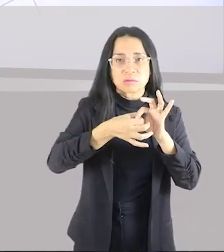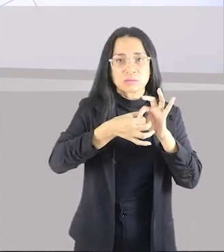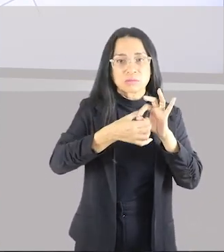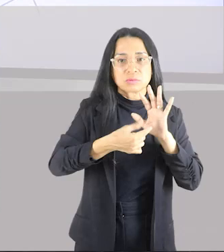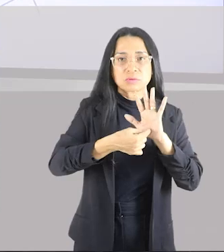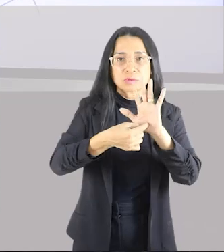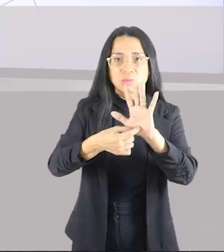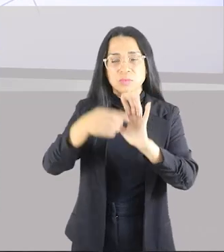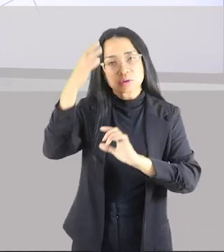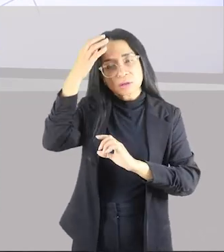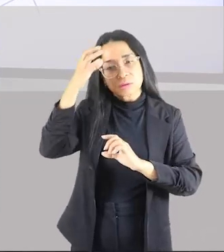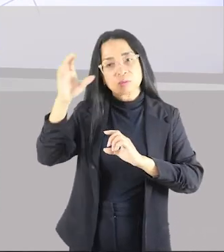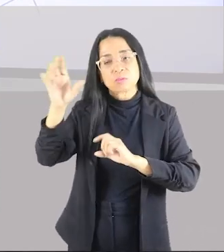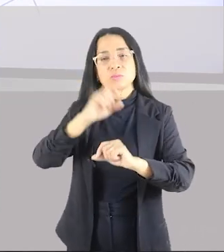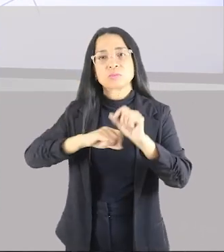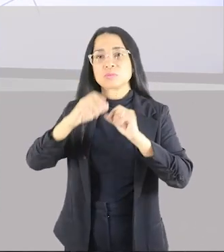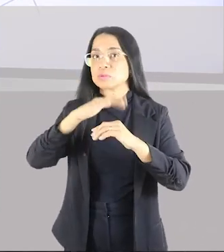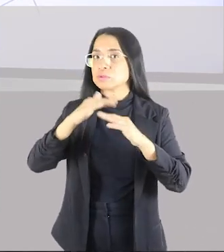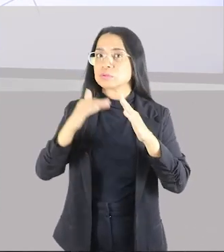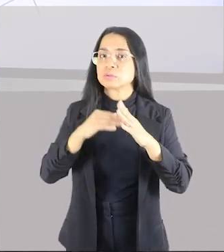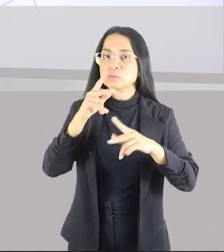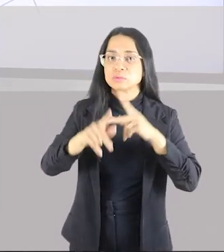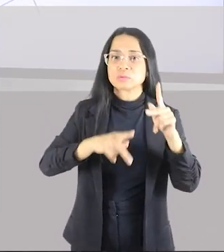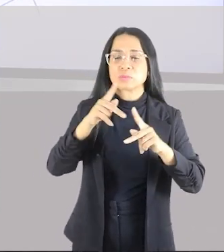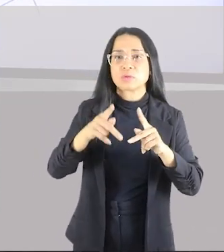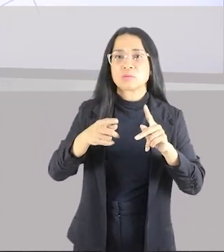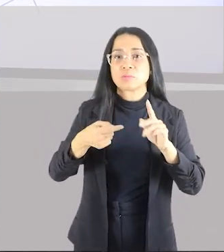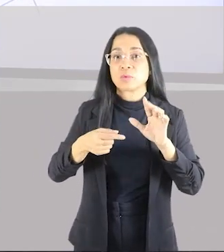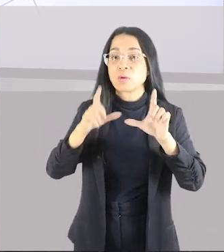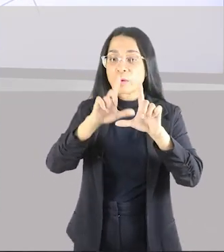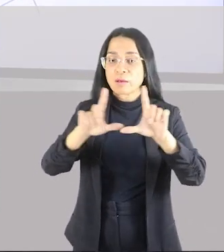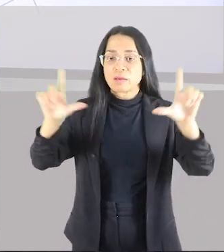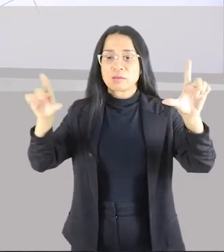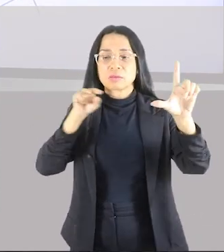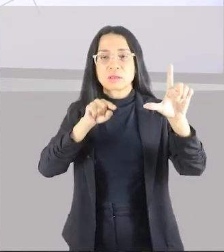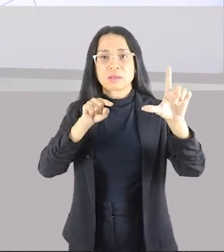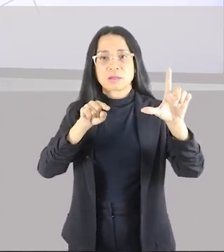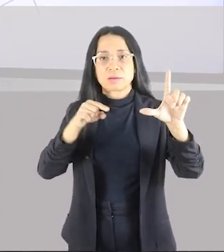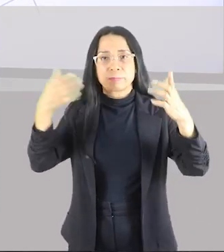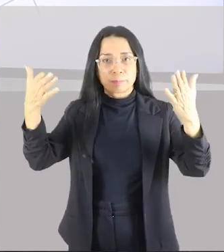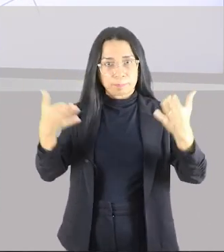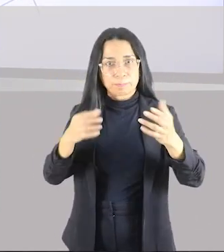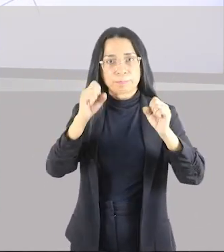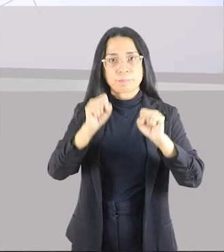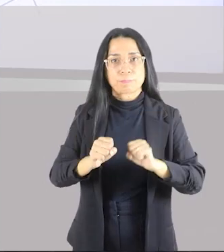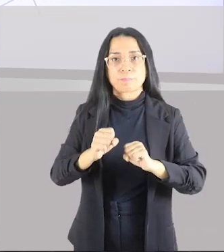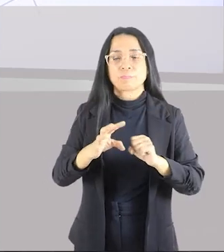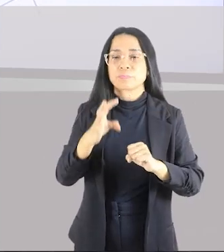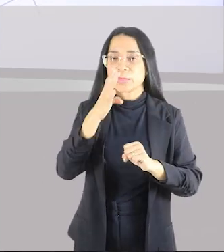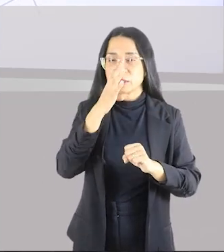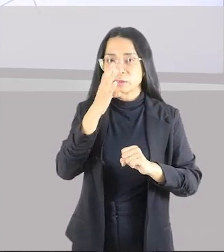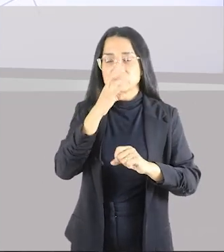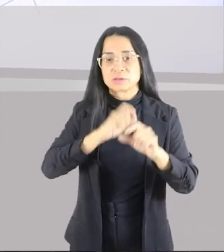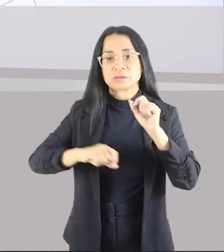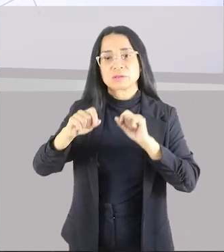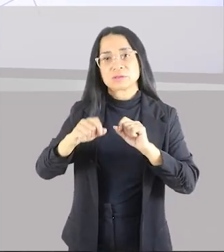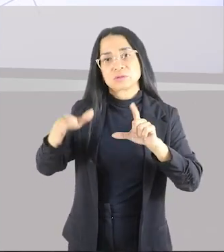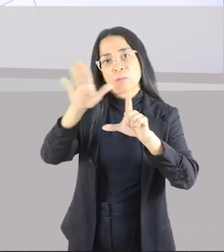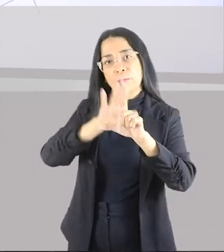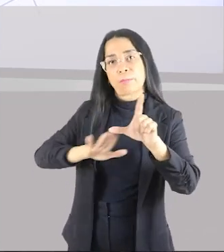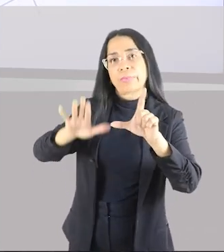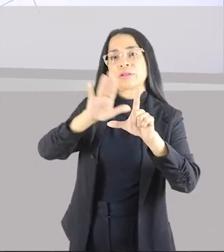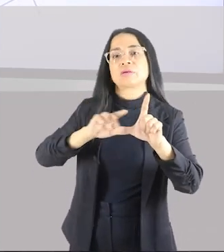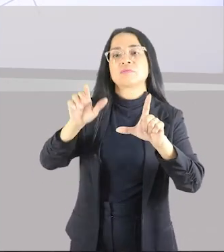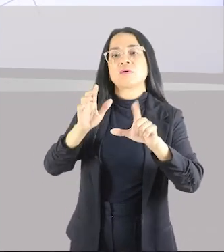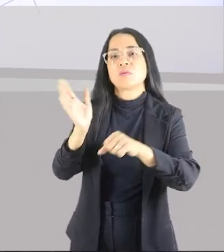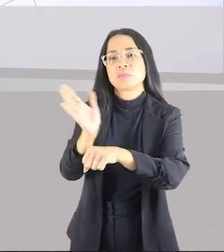povos por uma tela. Hoje, por exemplo, você pode assistir a as várias plataformas aí